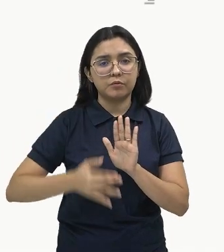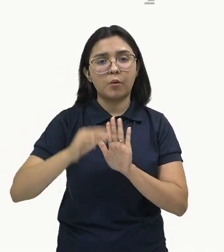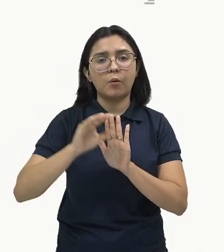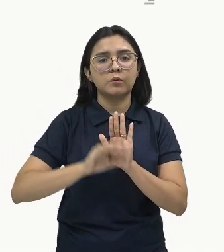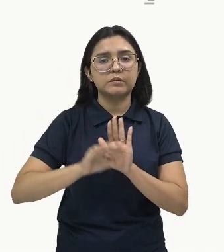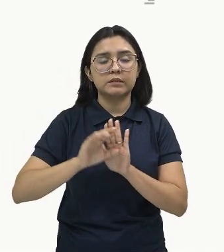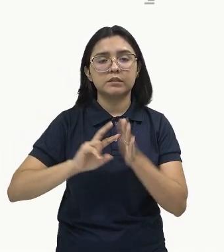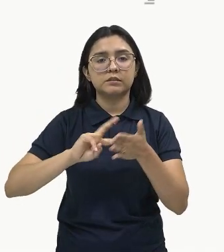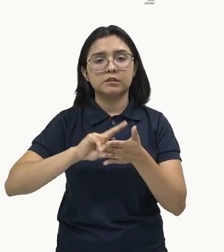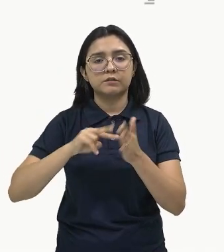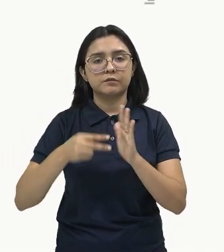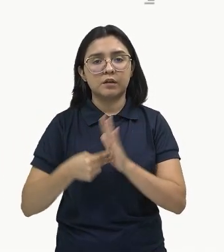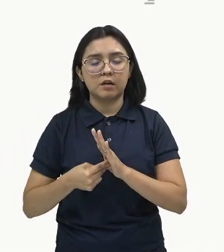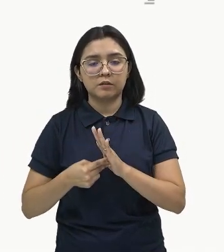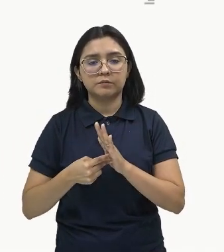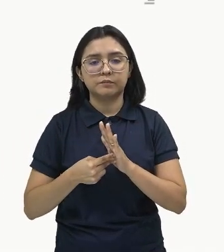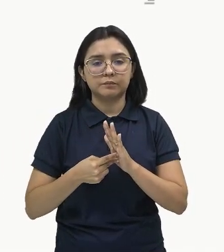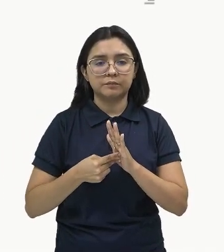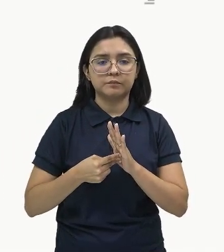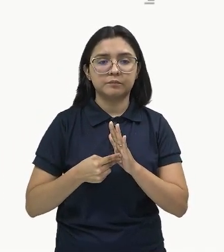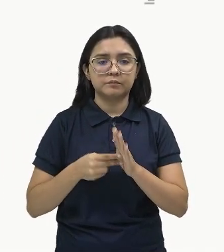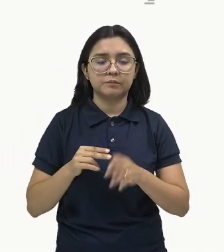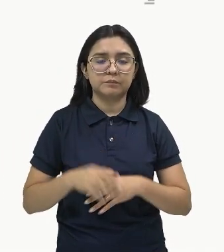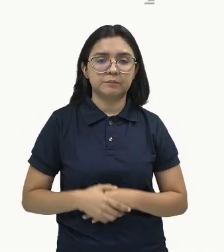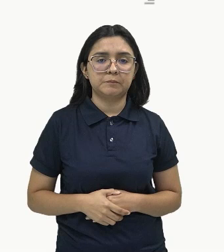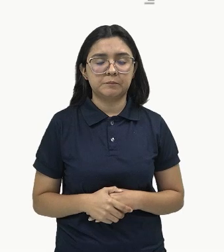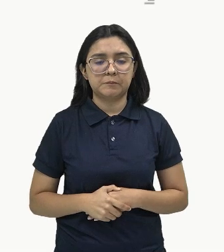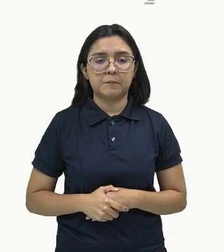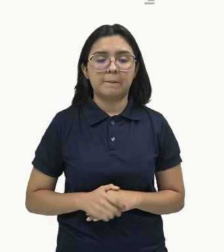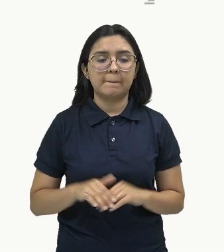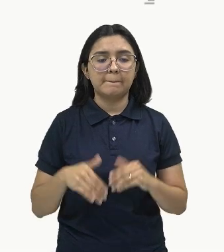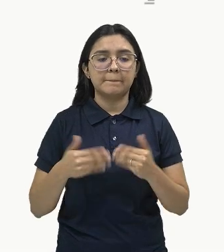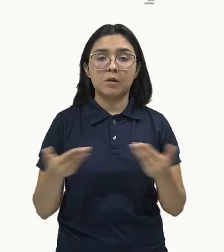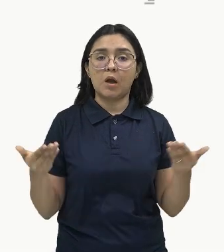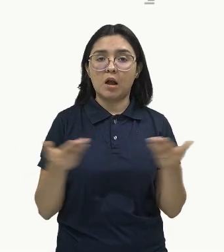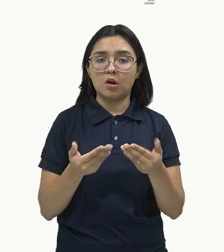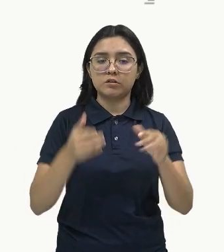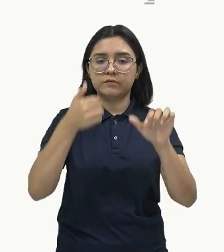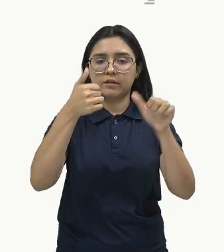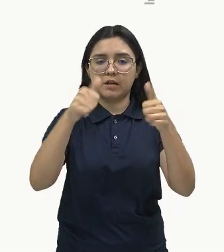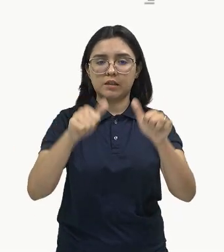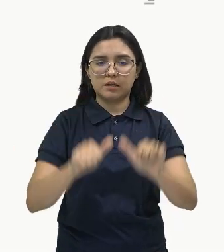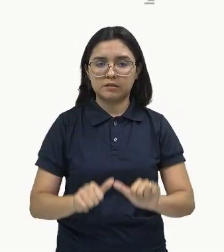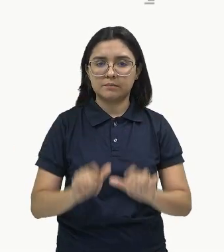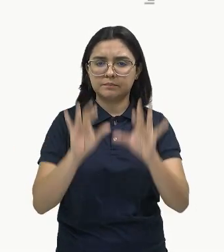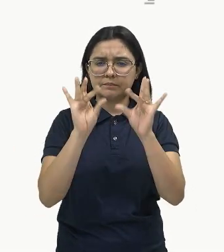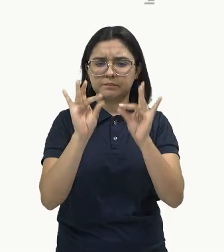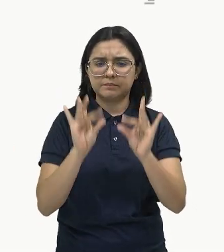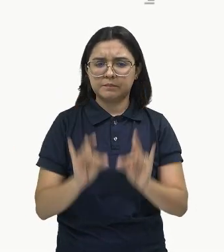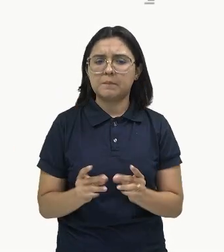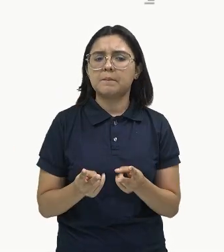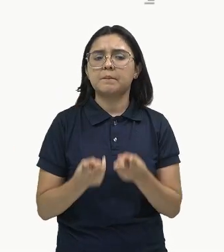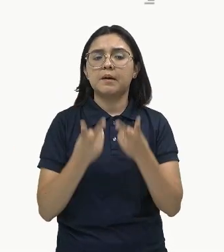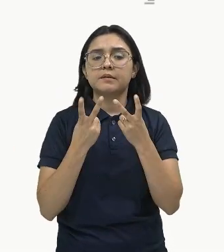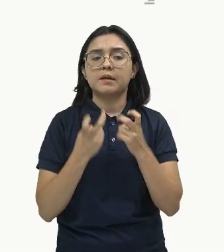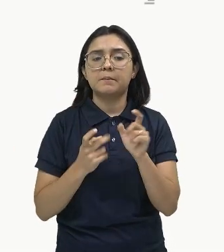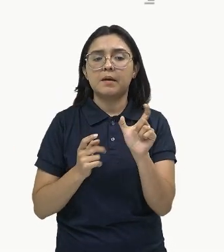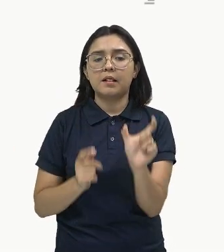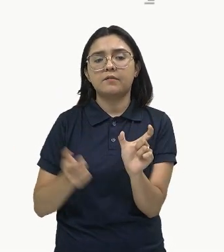que é consumismo, certo? Então, nós vamos aqui analisar. Observe as palavras repetidas, olha